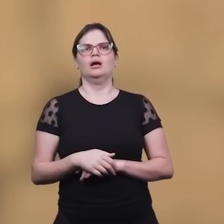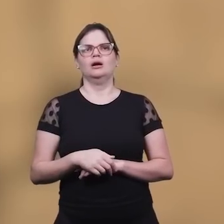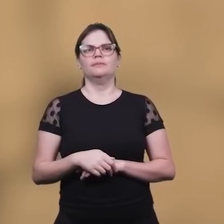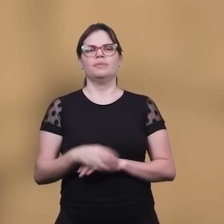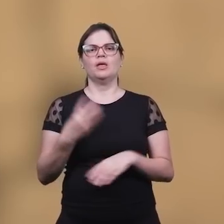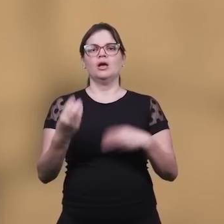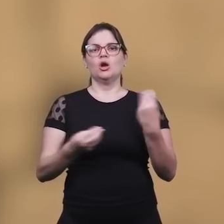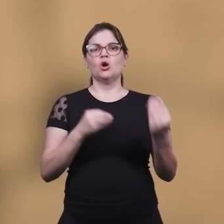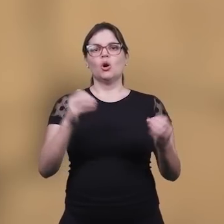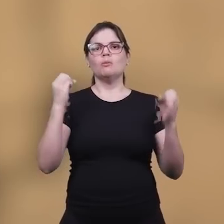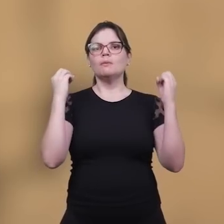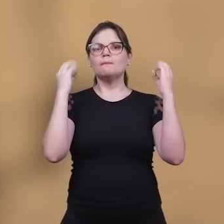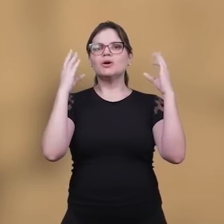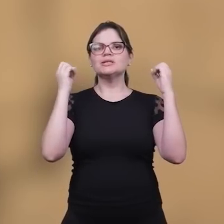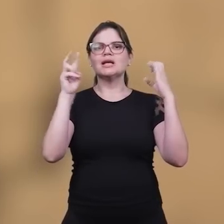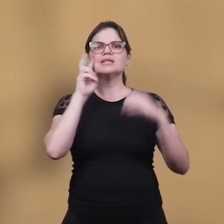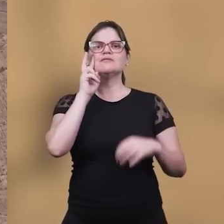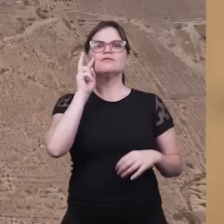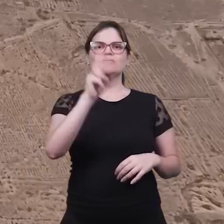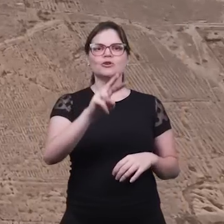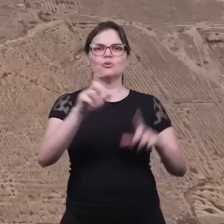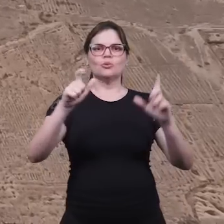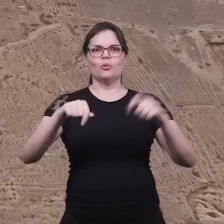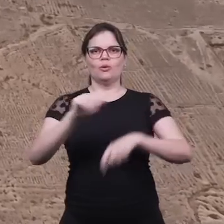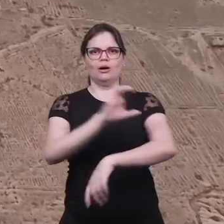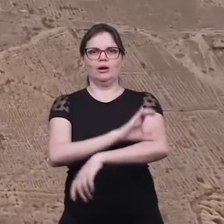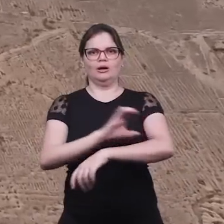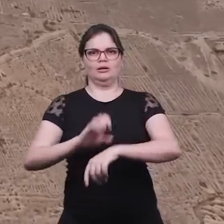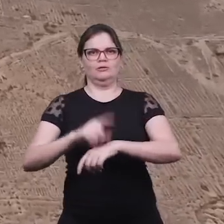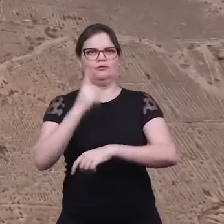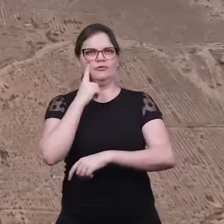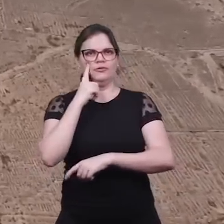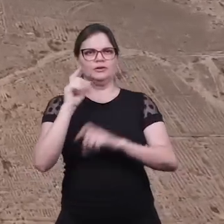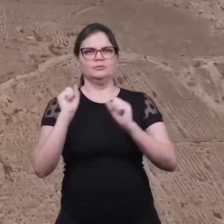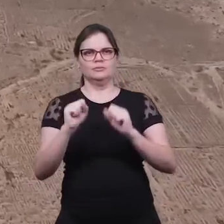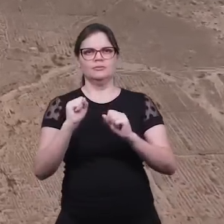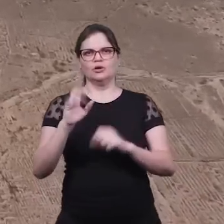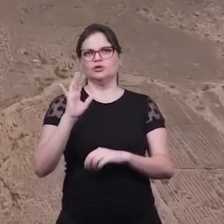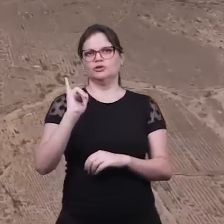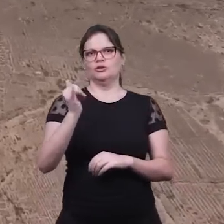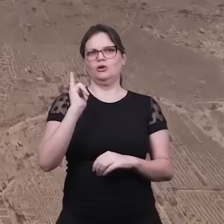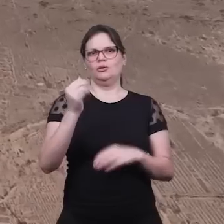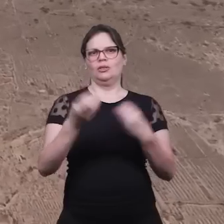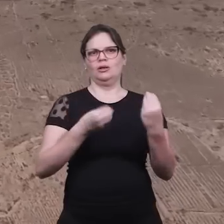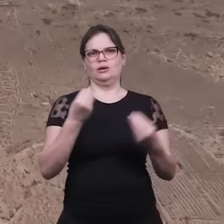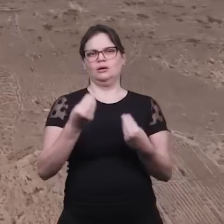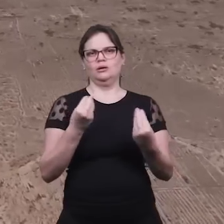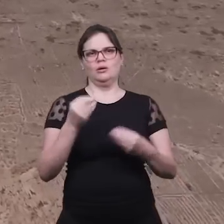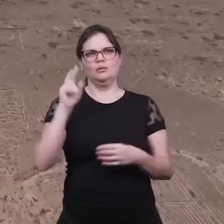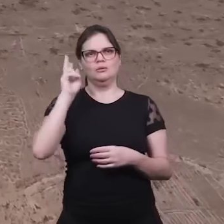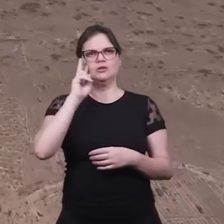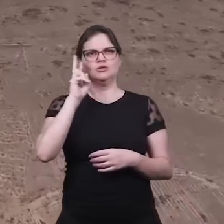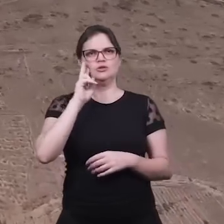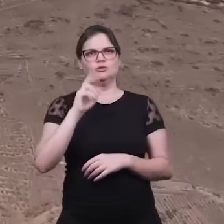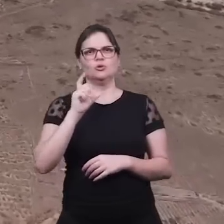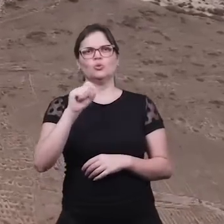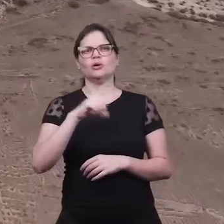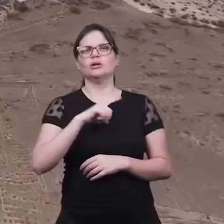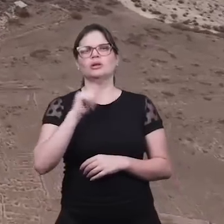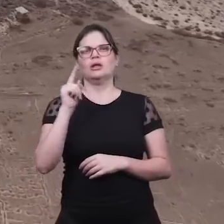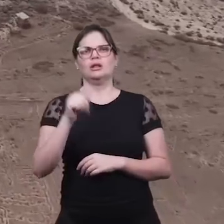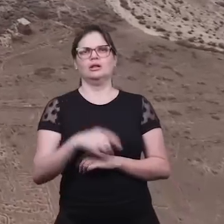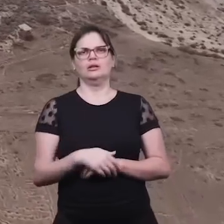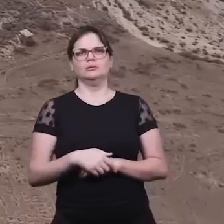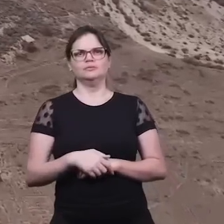na região ali do Monte Nebo, até passa por várias barreiras militares até chegar lá, porque já é